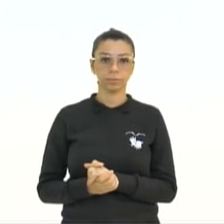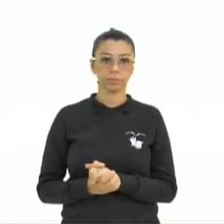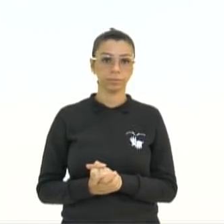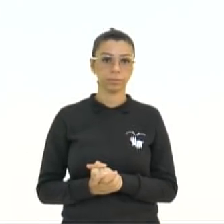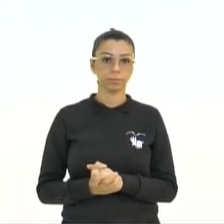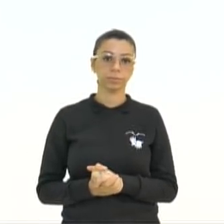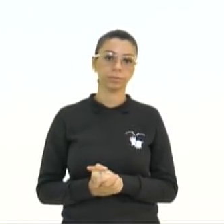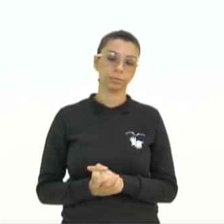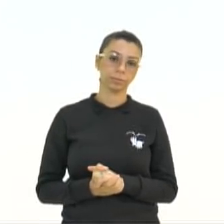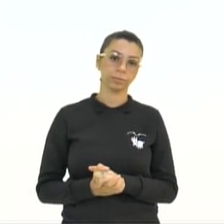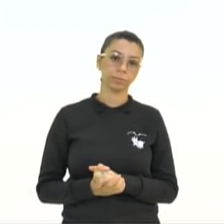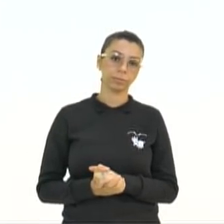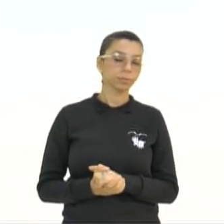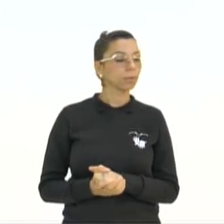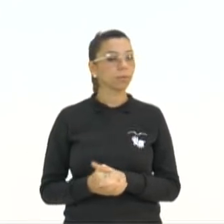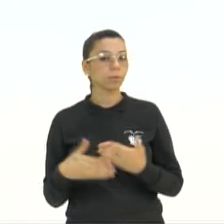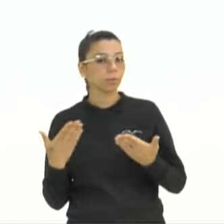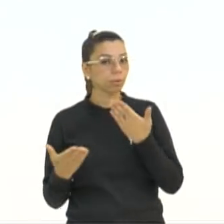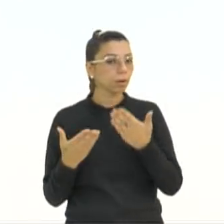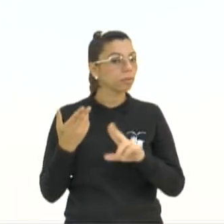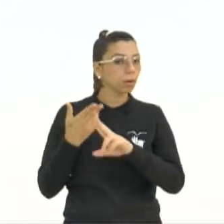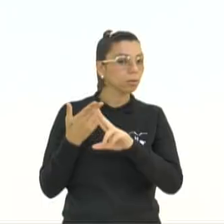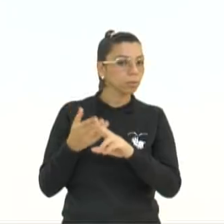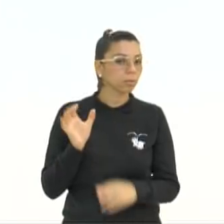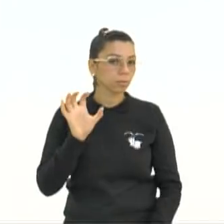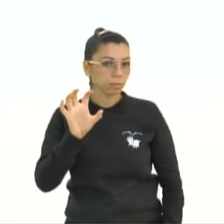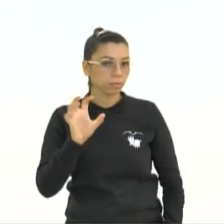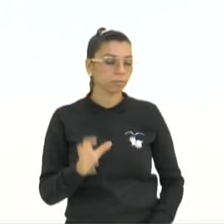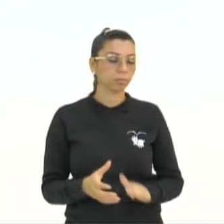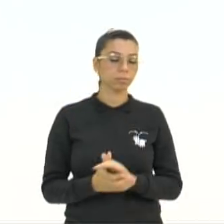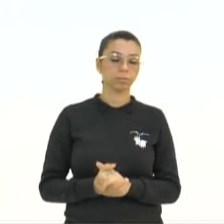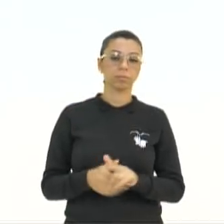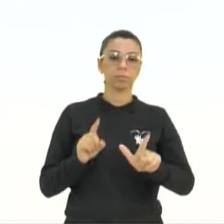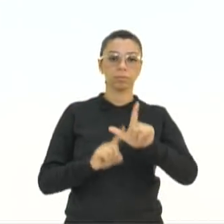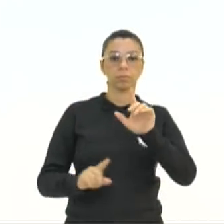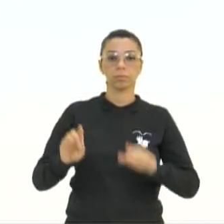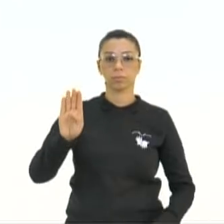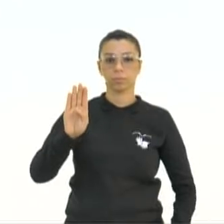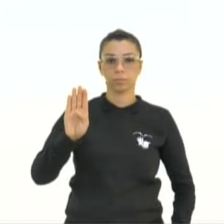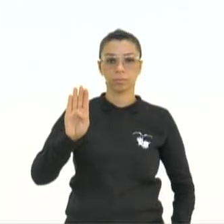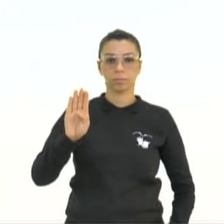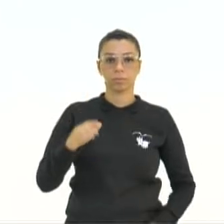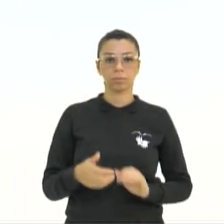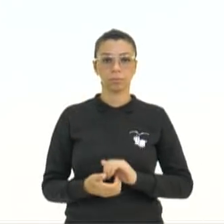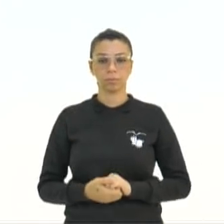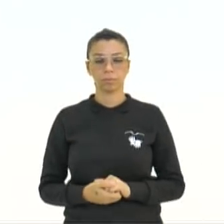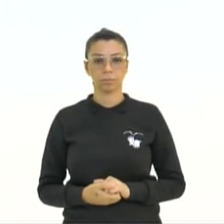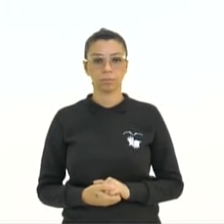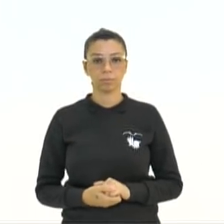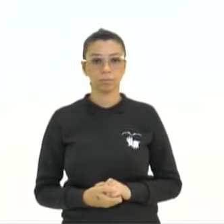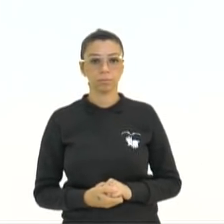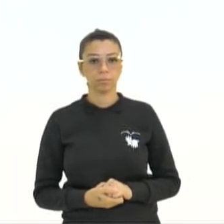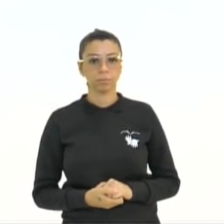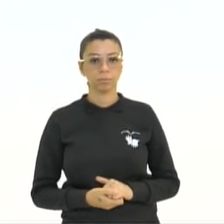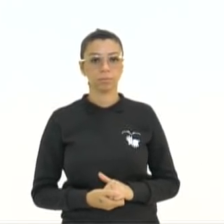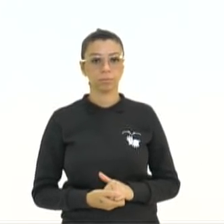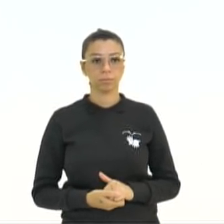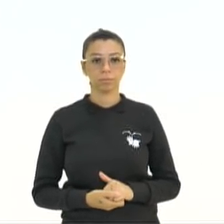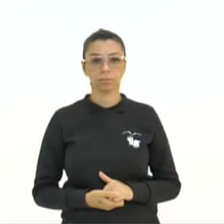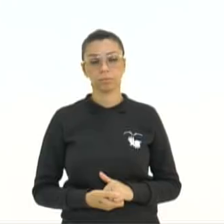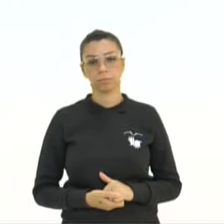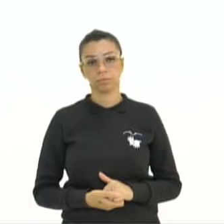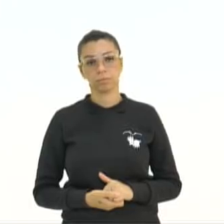well. Então, veja o que você vai usar aí. Letra B. I would like to come to the party. I am